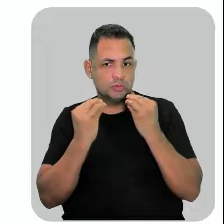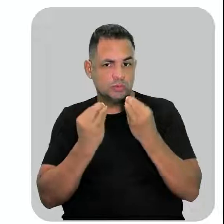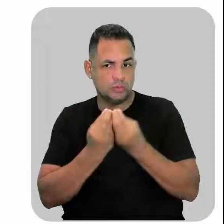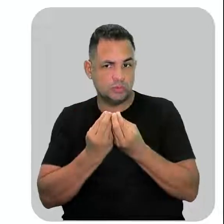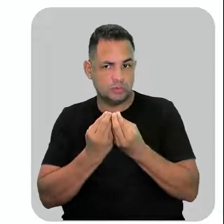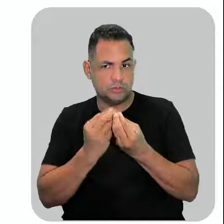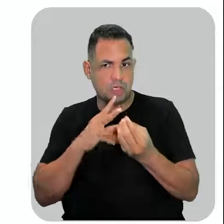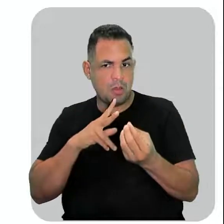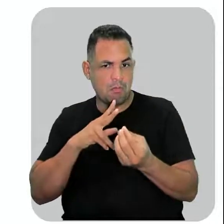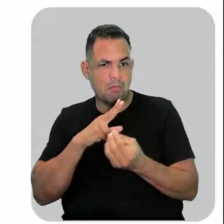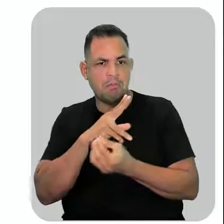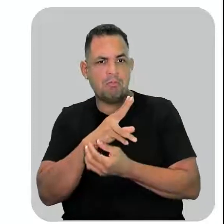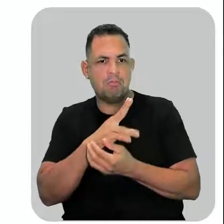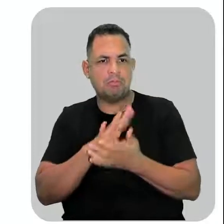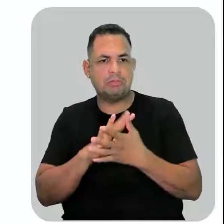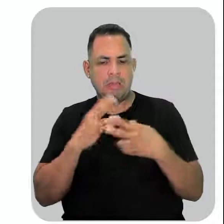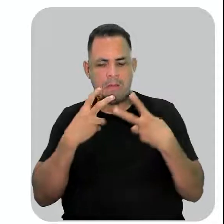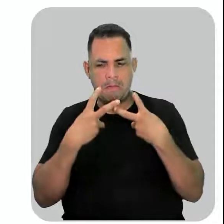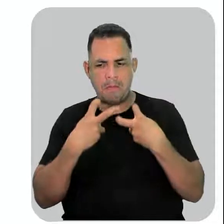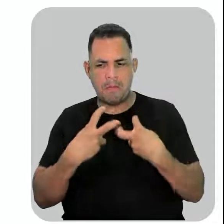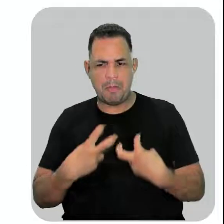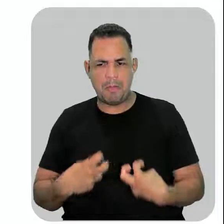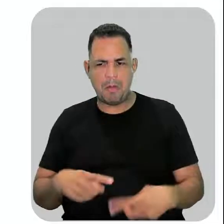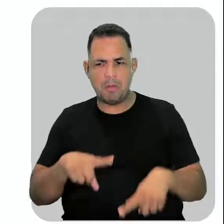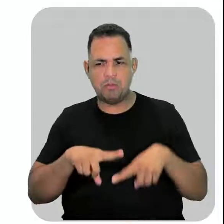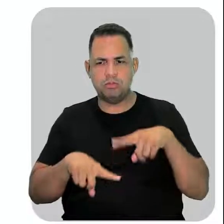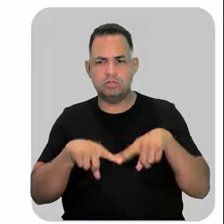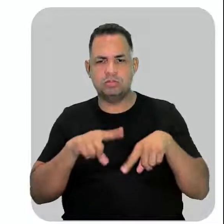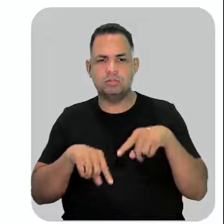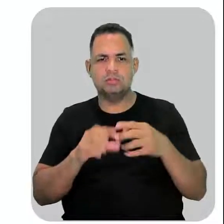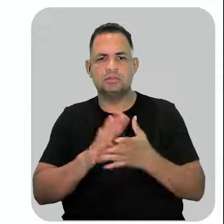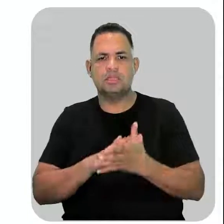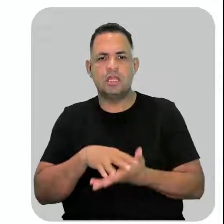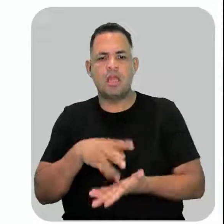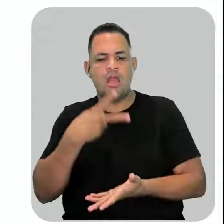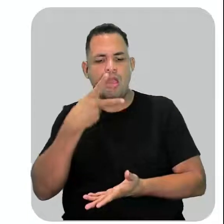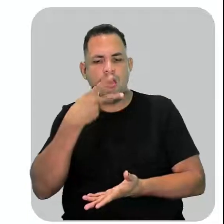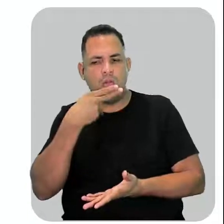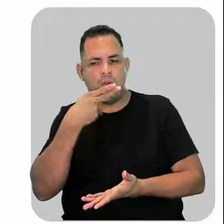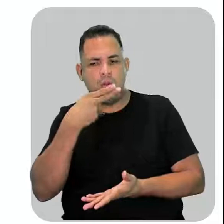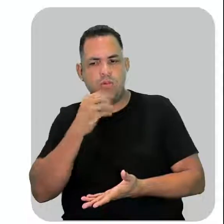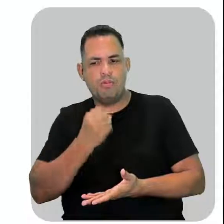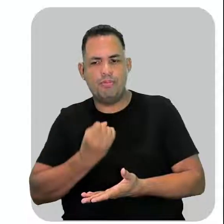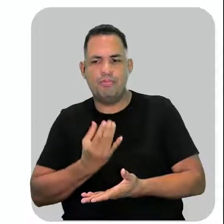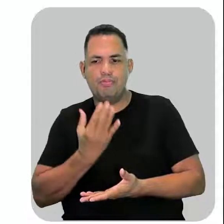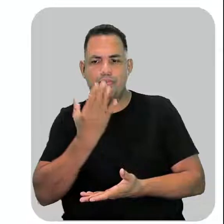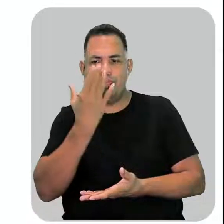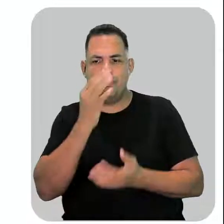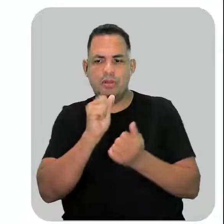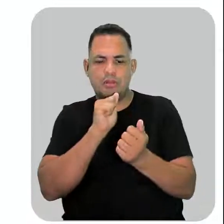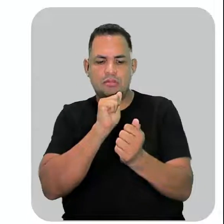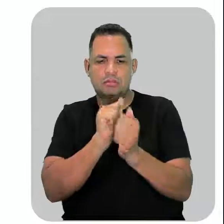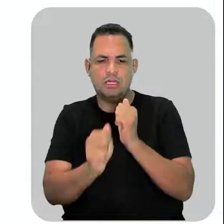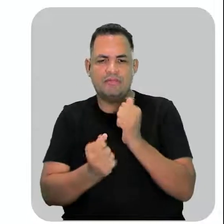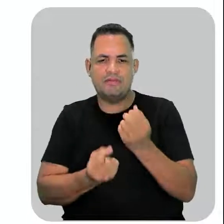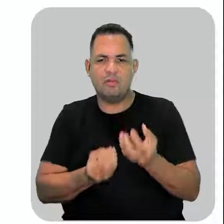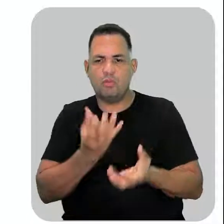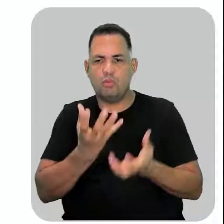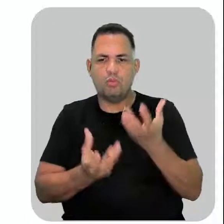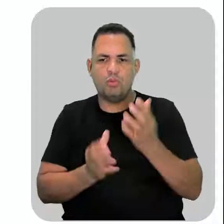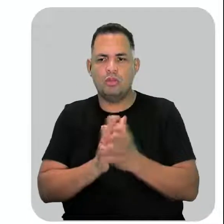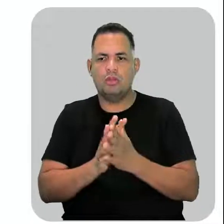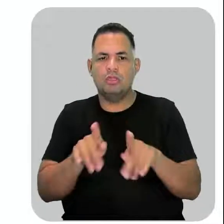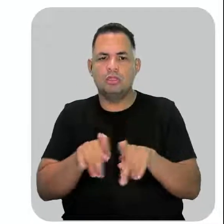agente cancerígeno. Ele vai estar presente na fumaça de cigarros, carvão e